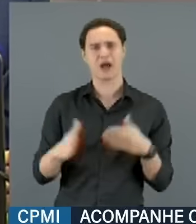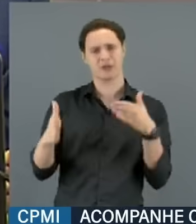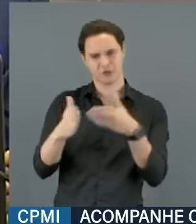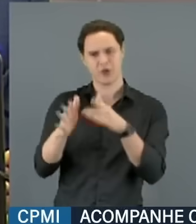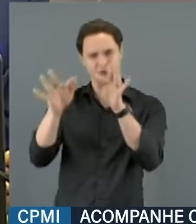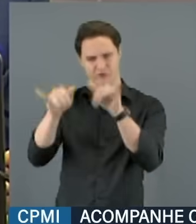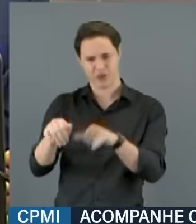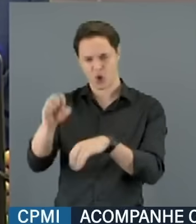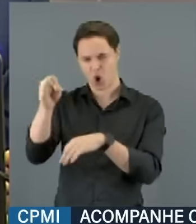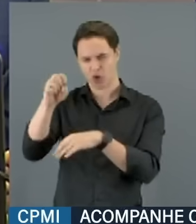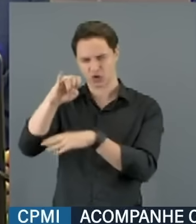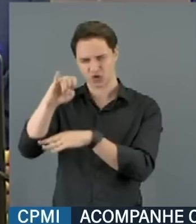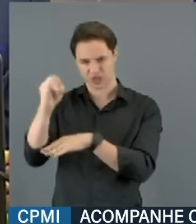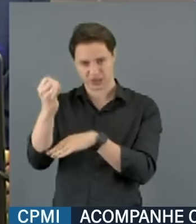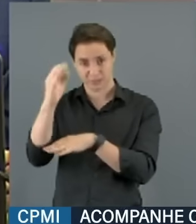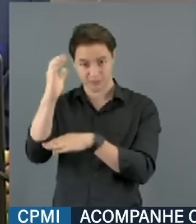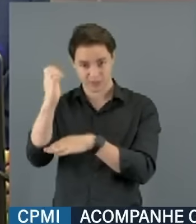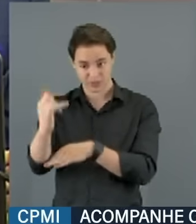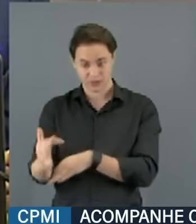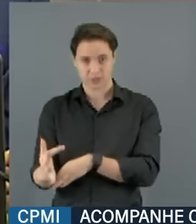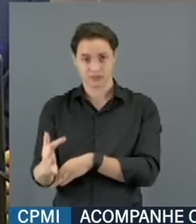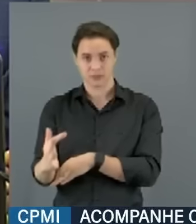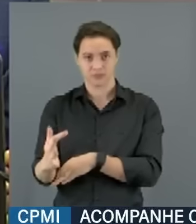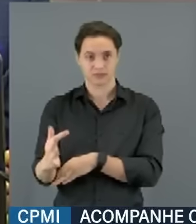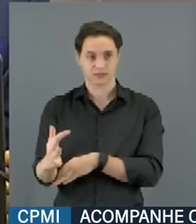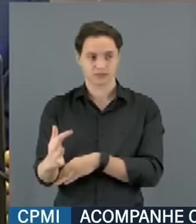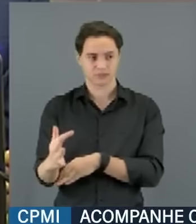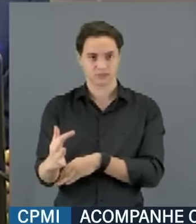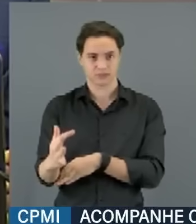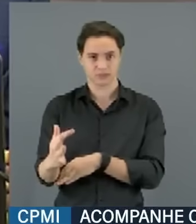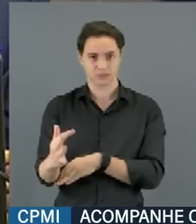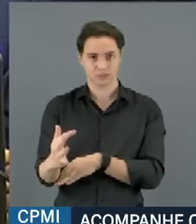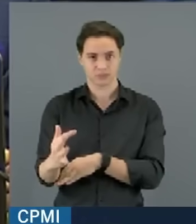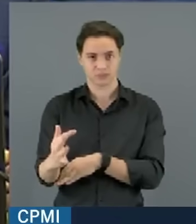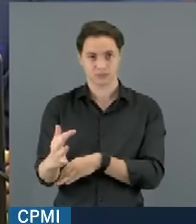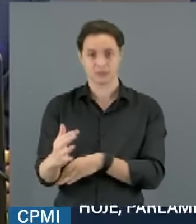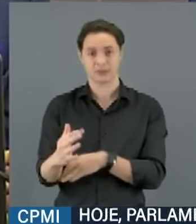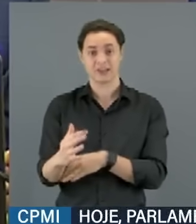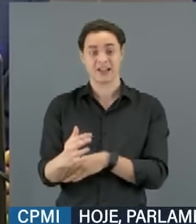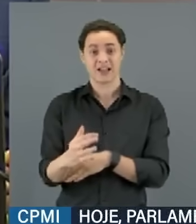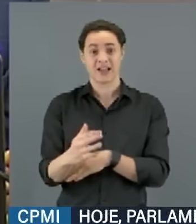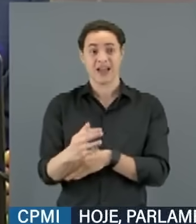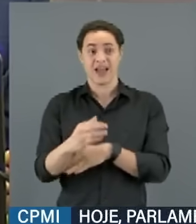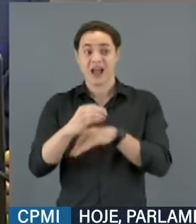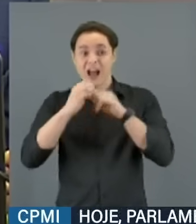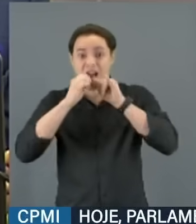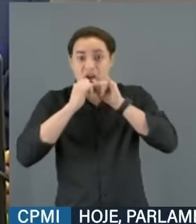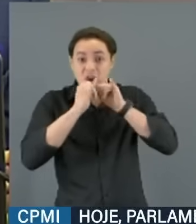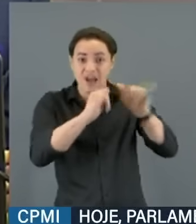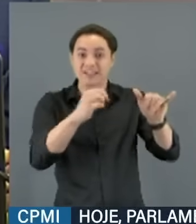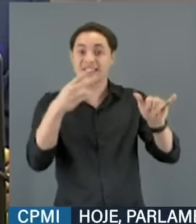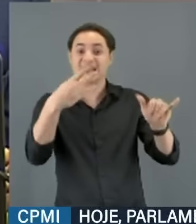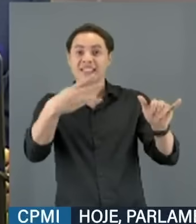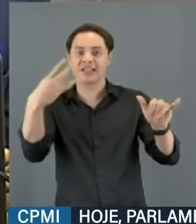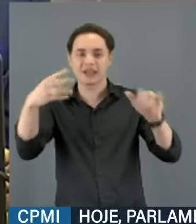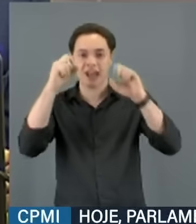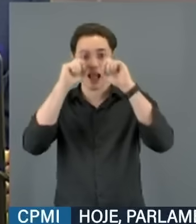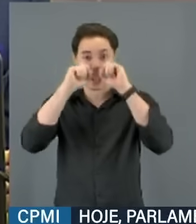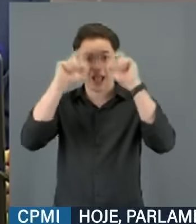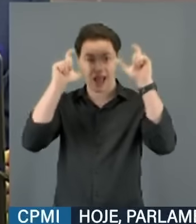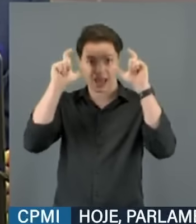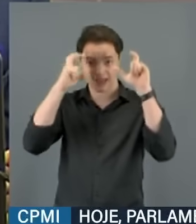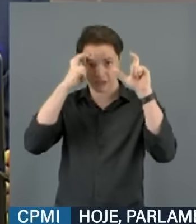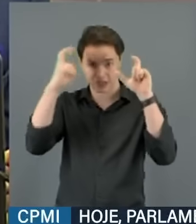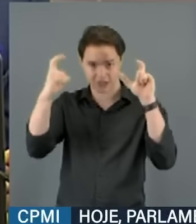Até o final do dia 8, a BIM produziu... Do dia 2 ao dia 8. Isso. 33 alertas de inteligência. Certo? Que não